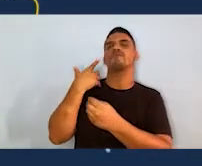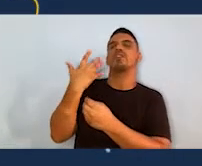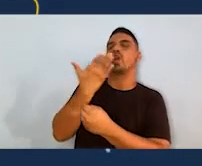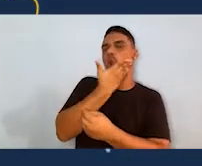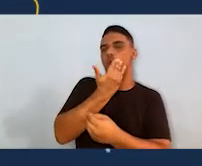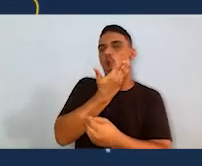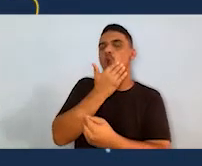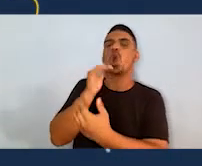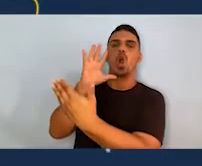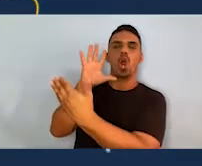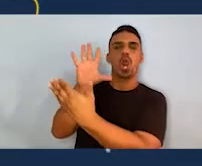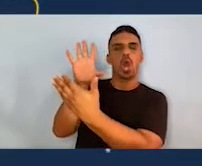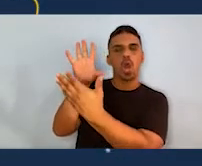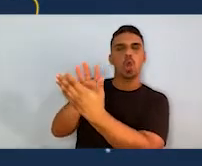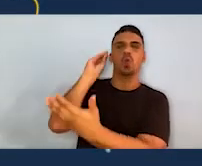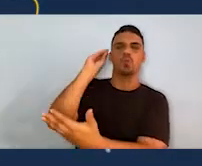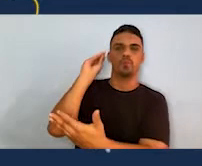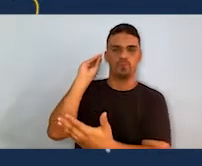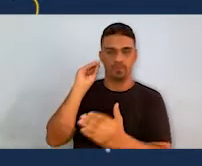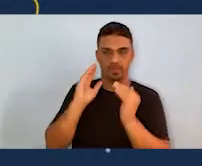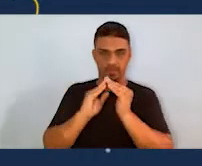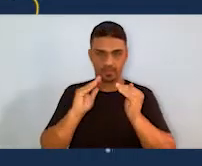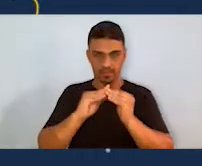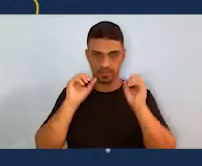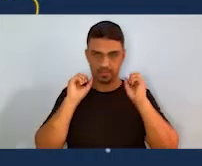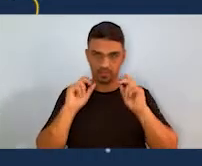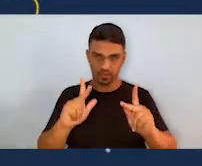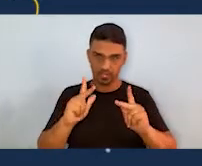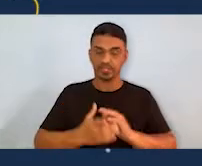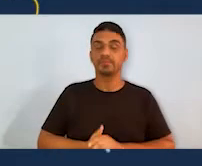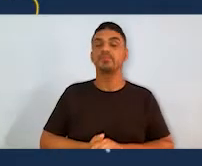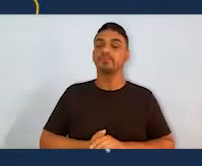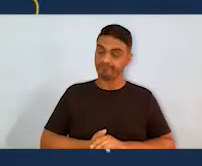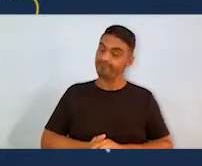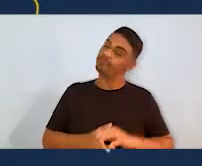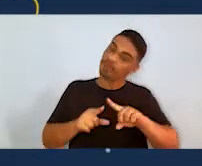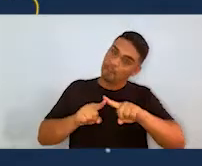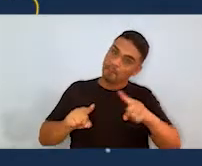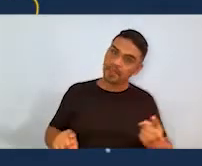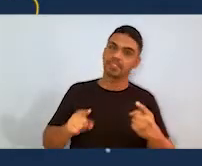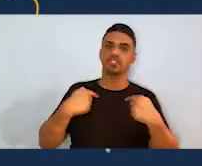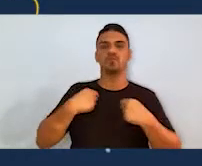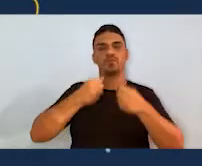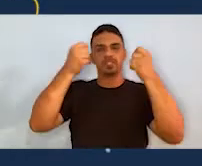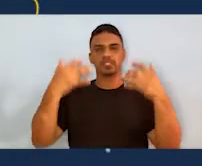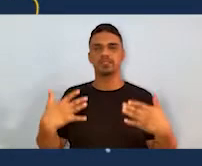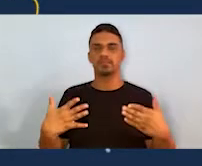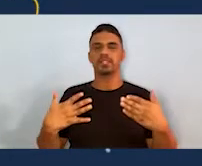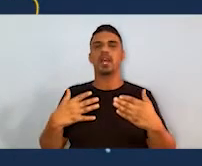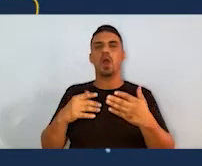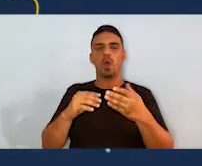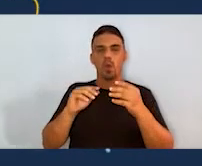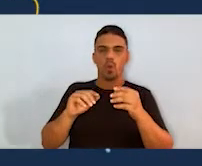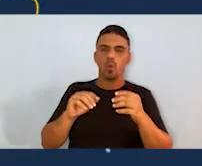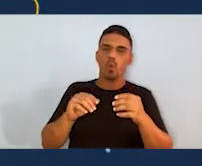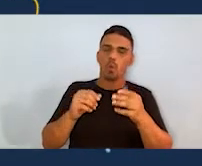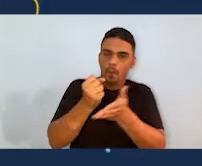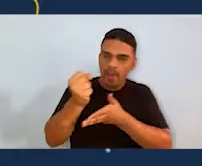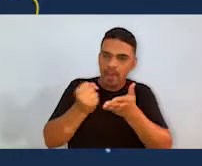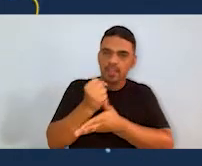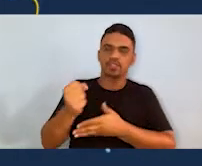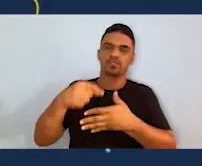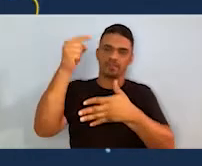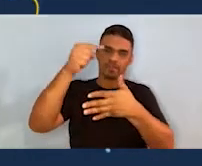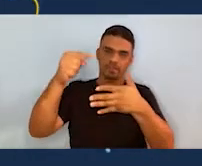aqui e portar para lá, porque a ideia aqui é mais explicar conceito do que ferramenta. Mas, assim, vou explicar um pouquinho da ferramenta do Piskel, porque eu sei que tem gente